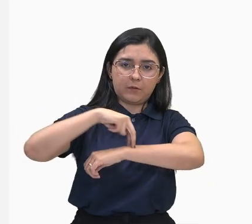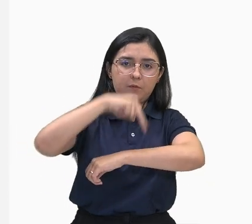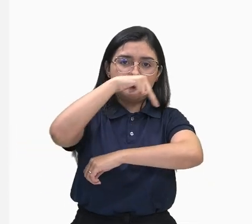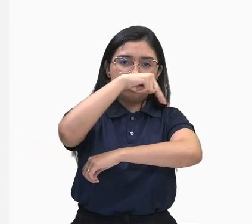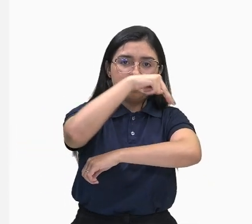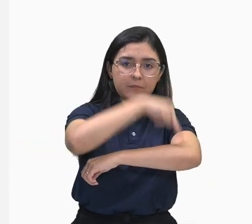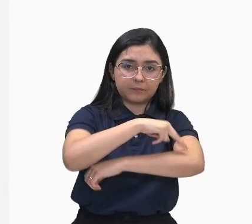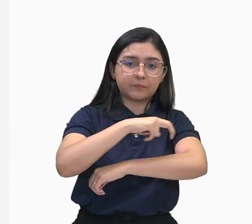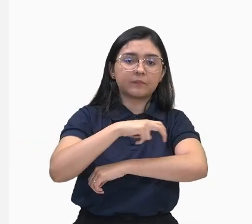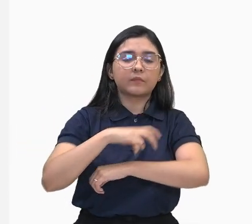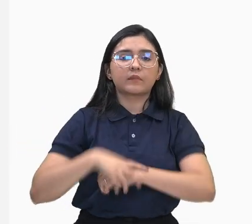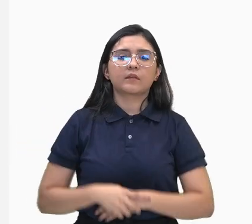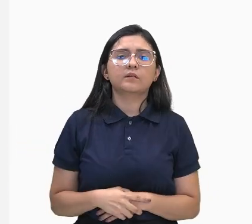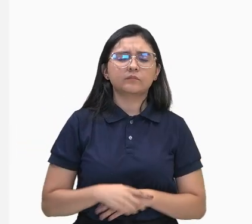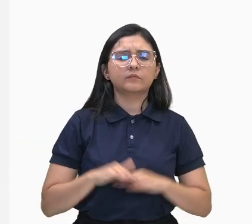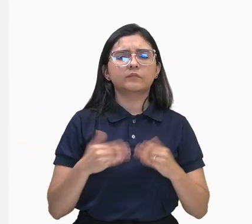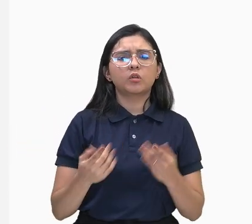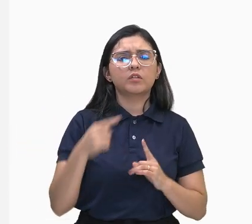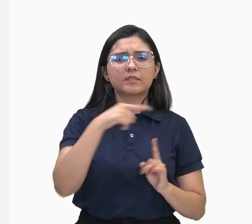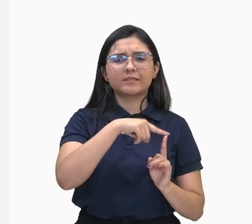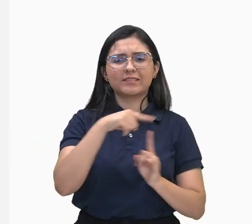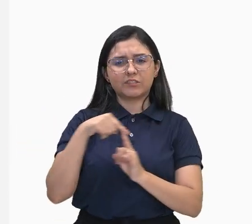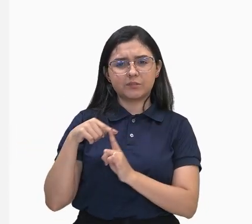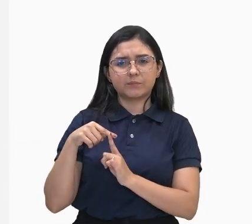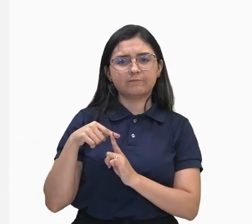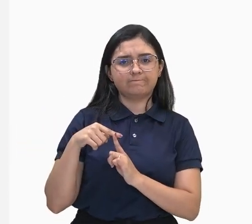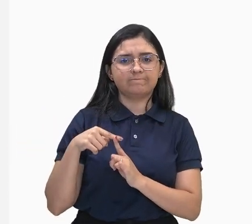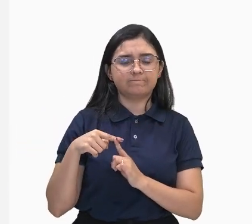ok? Nesse, os atletas, eles